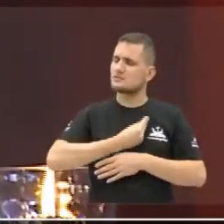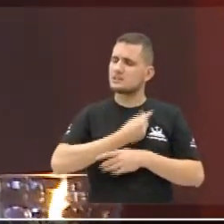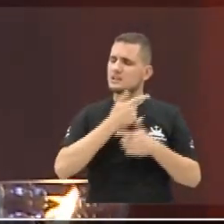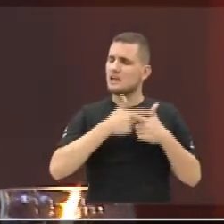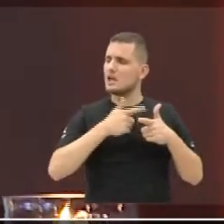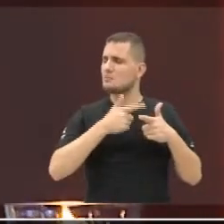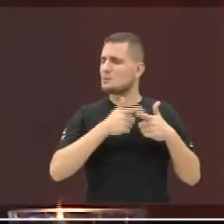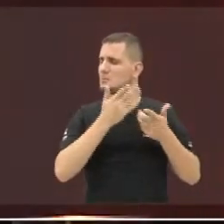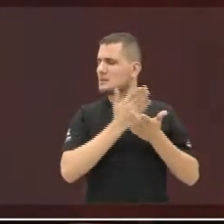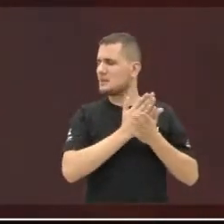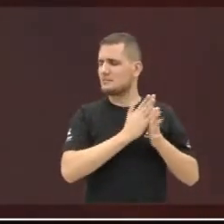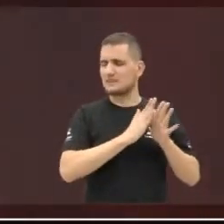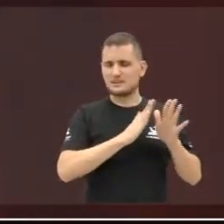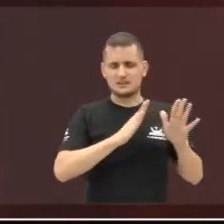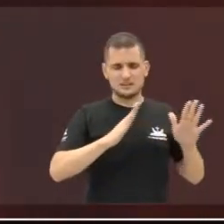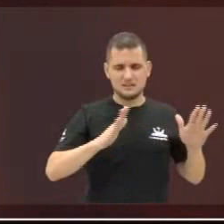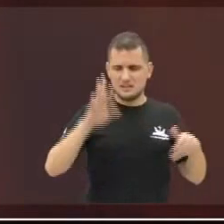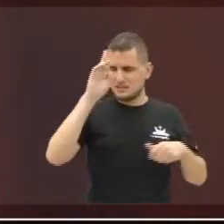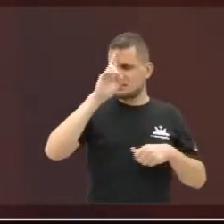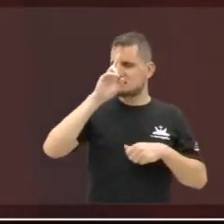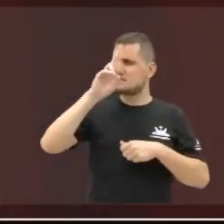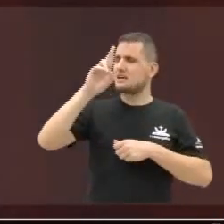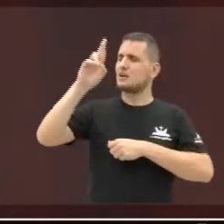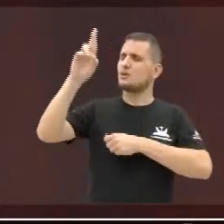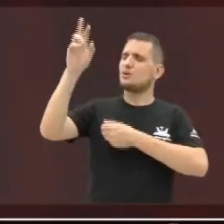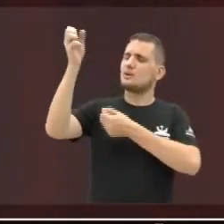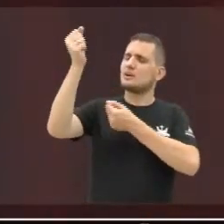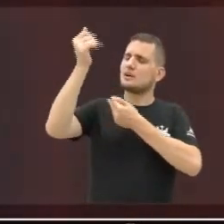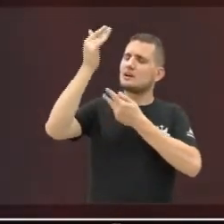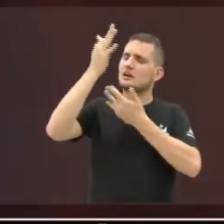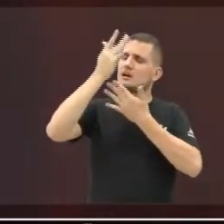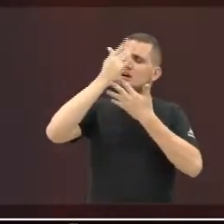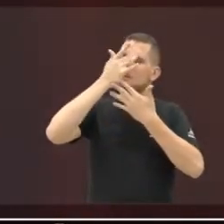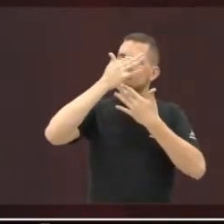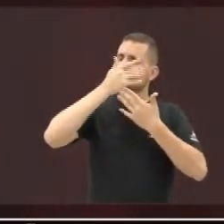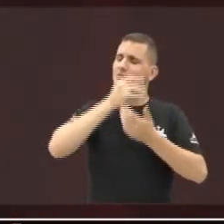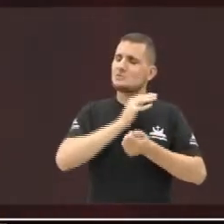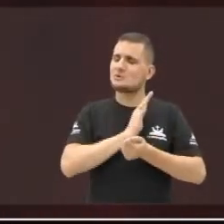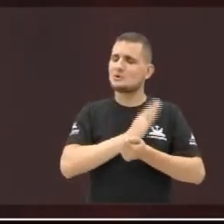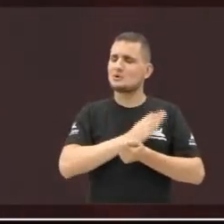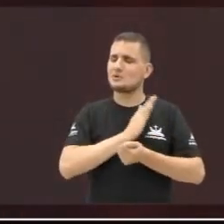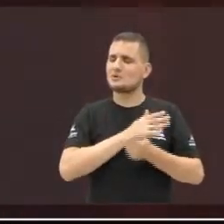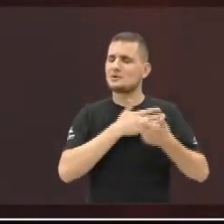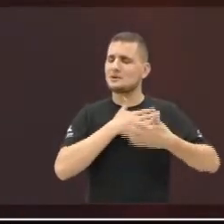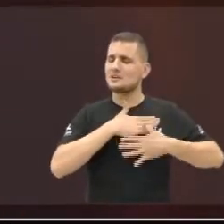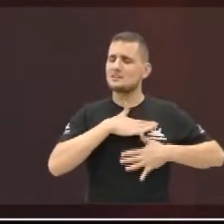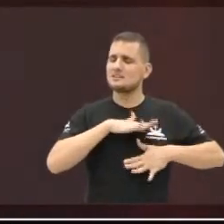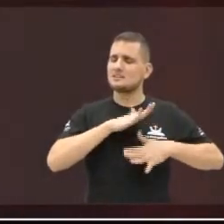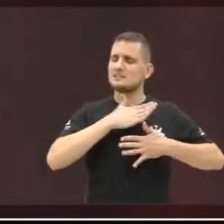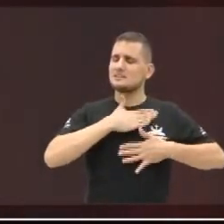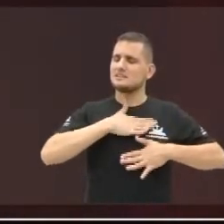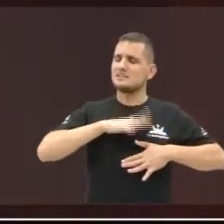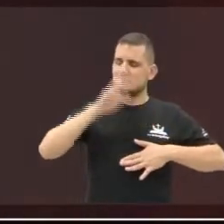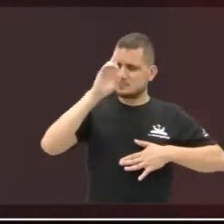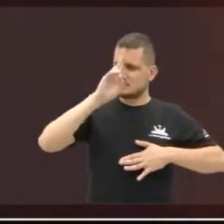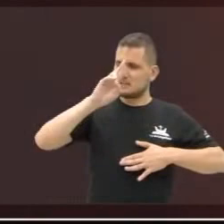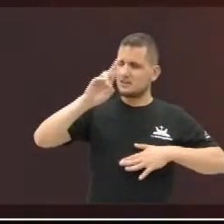meu coração. Devolve a paz que vem de ti,